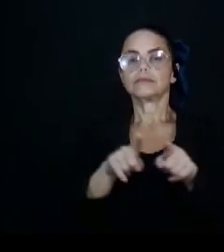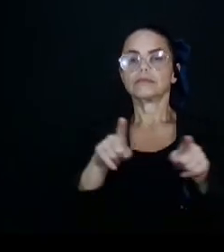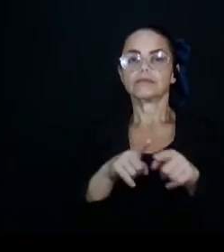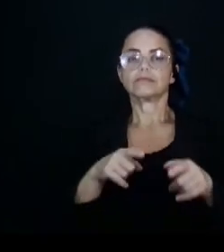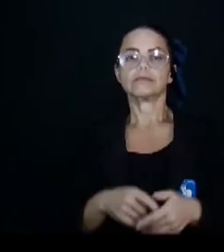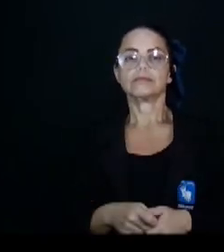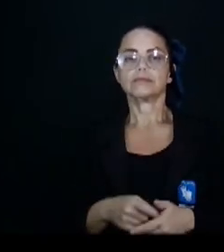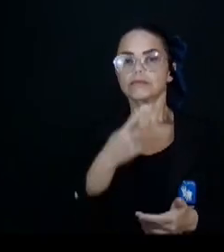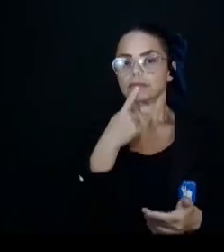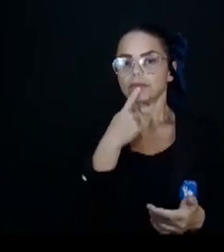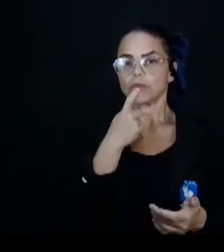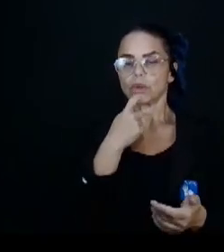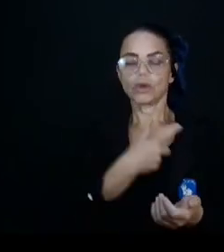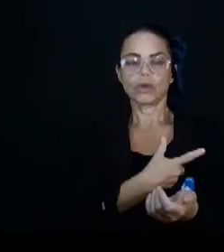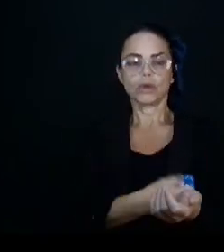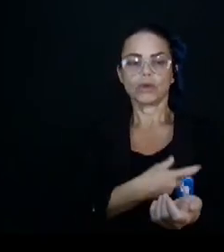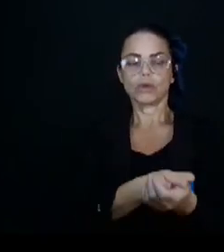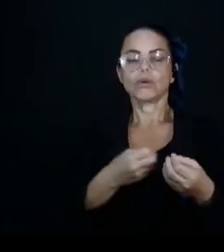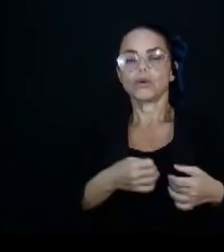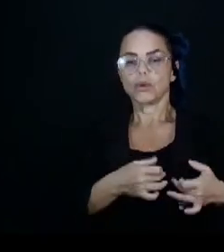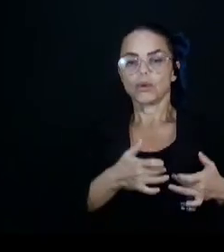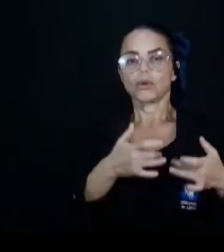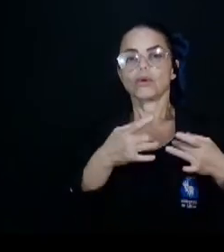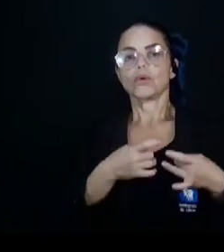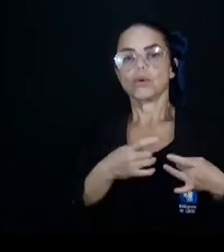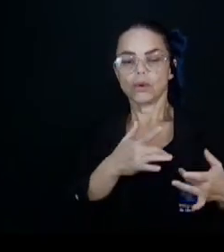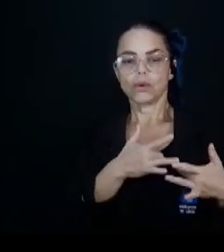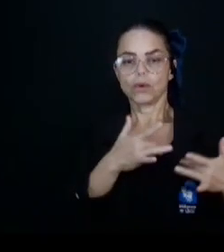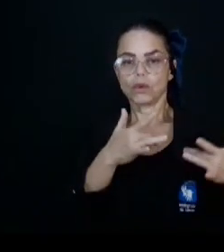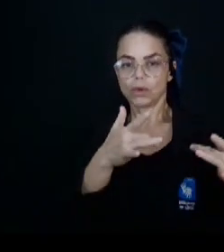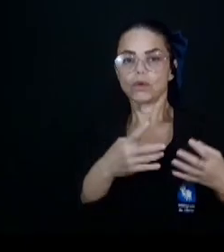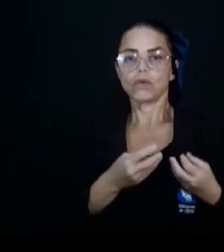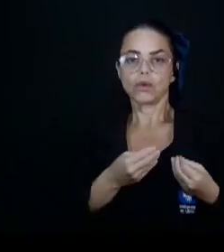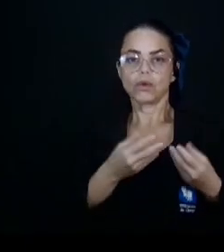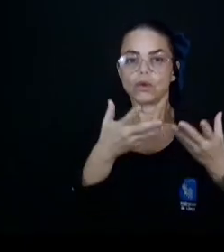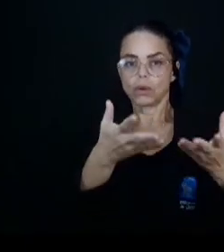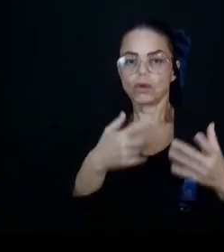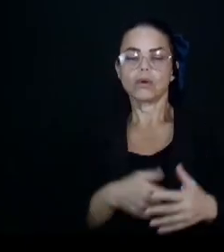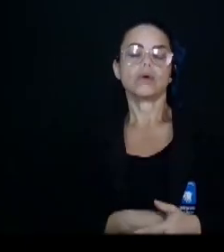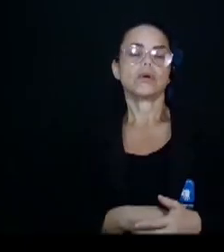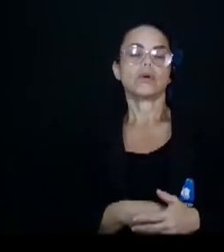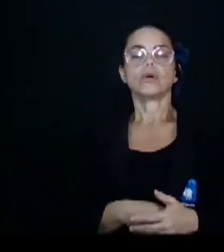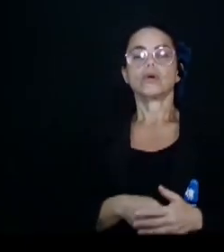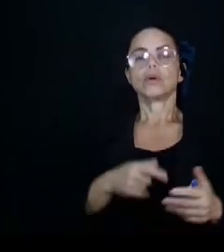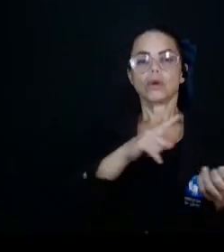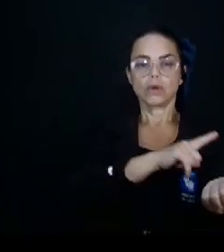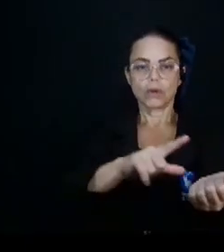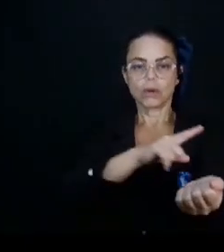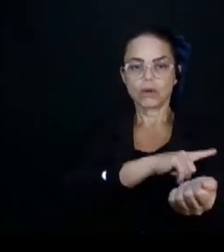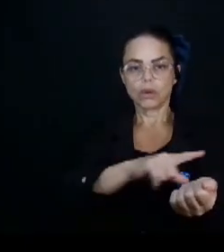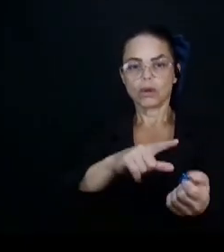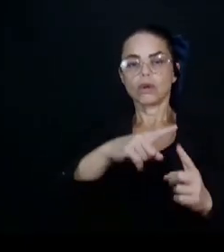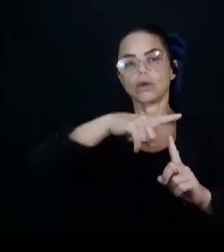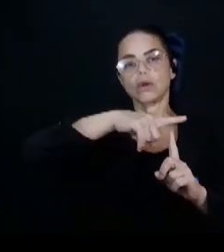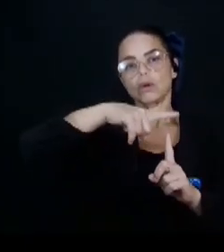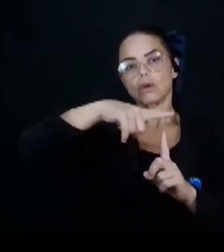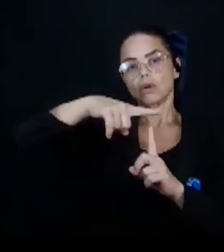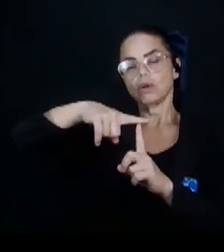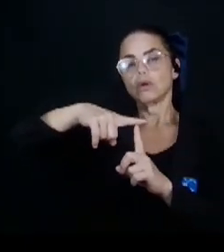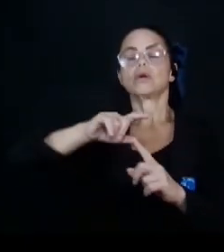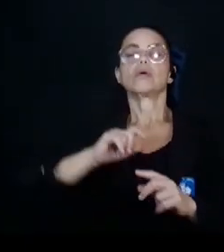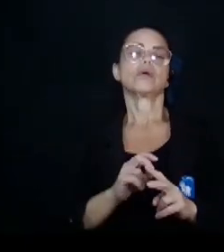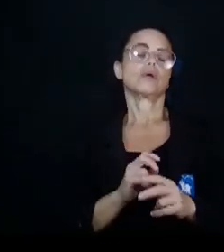doação de sangue em si, né? Porque são vários tipos aí de leucemia, como você mencionou, que tem os subtítulos. Então,